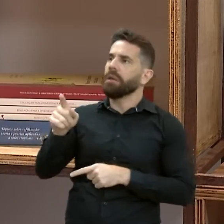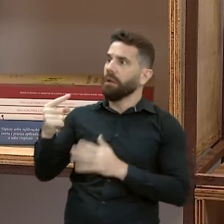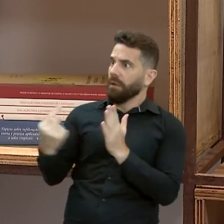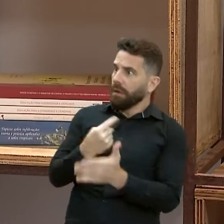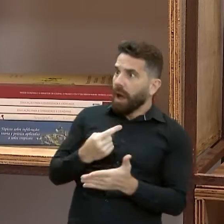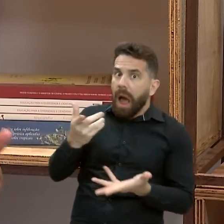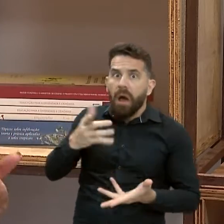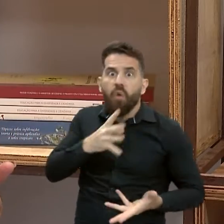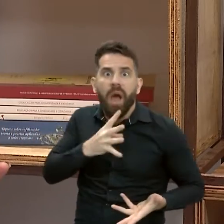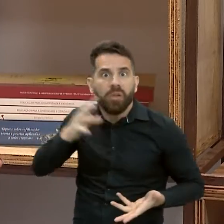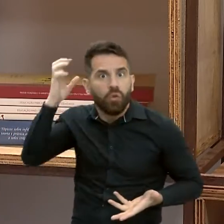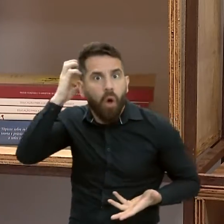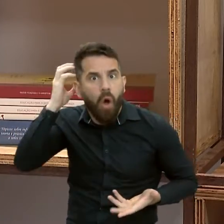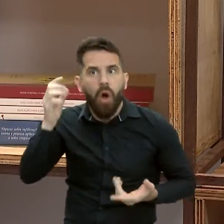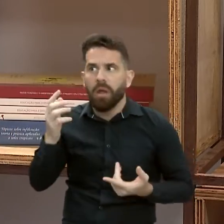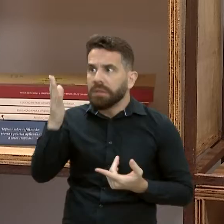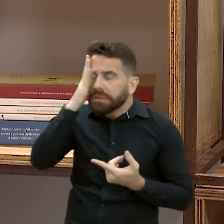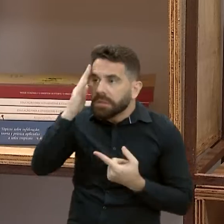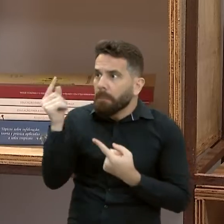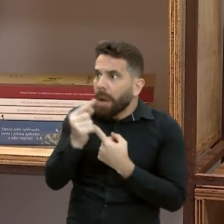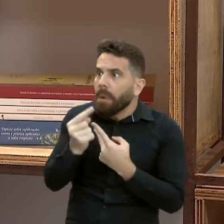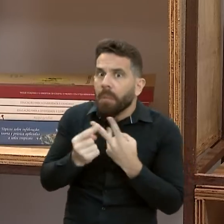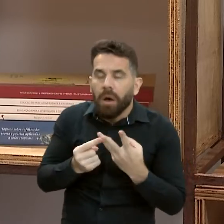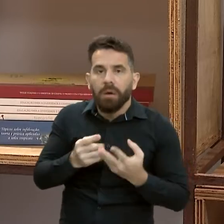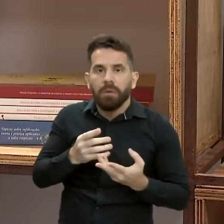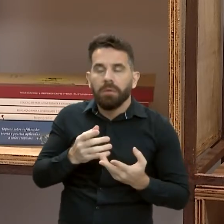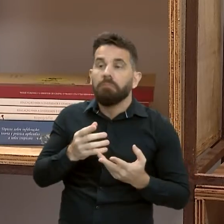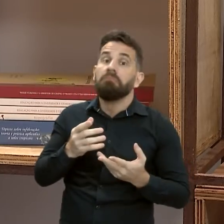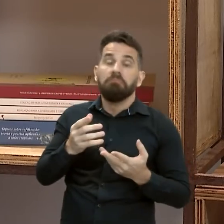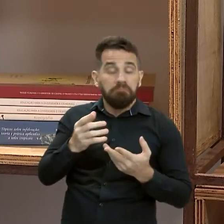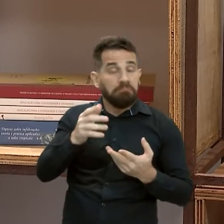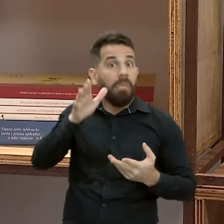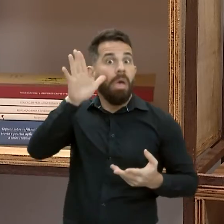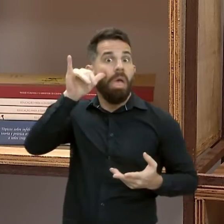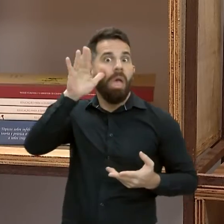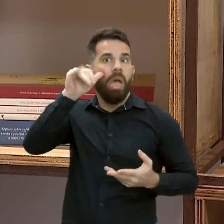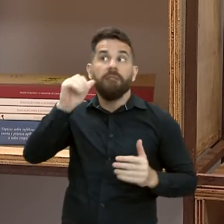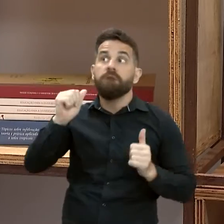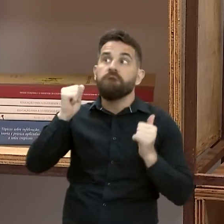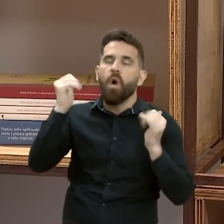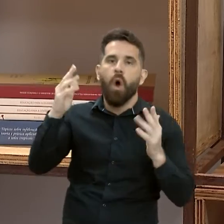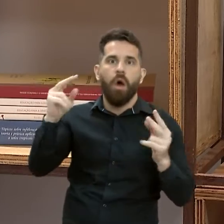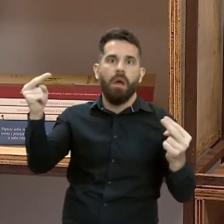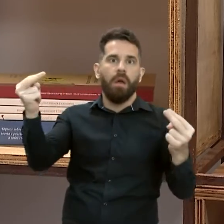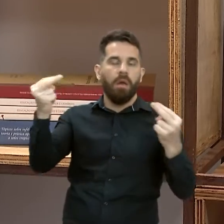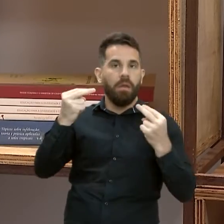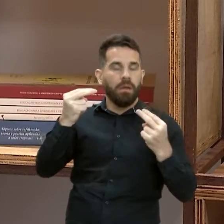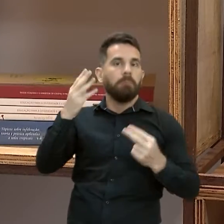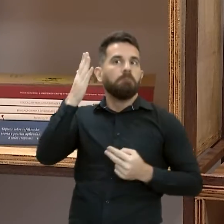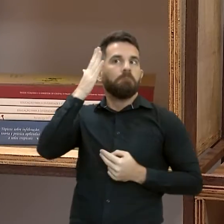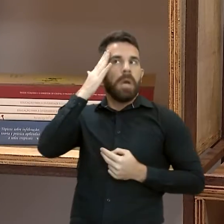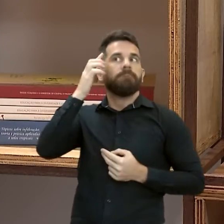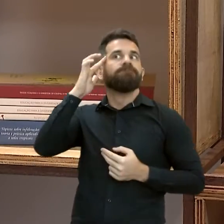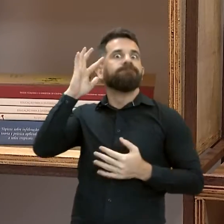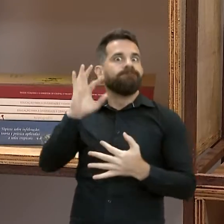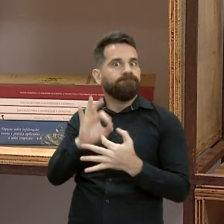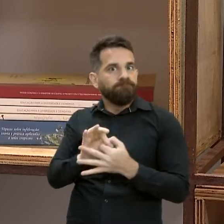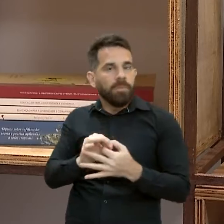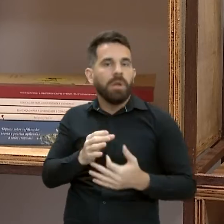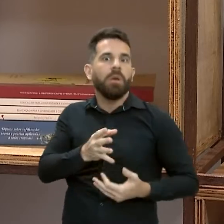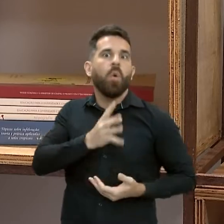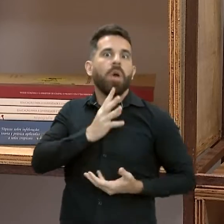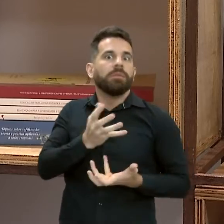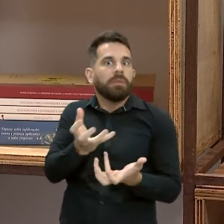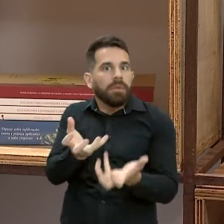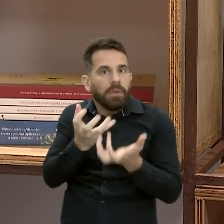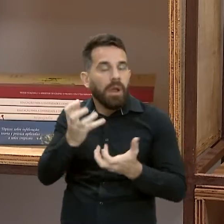há uma curiosidade das pessoas fora do nosso país, do nosso contexto, de conhecer Cora Coralina. Então ela